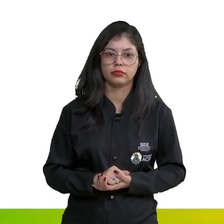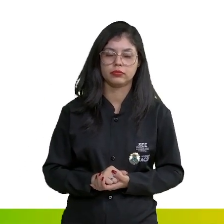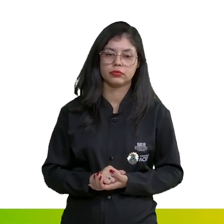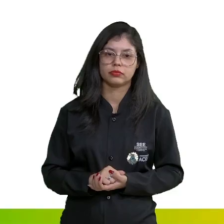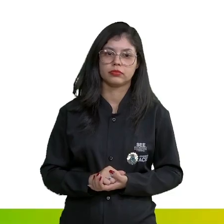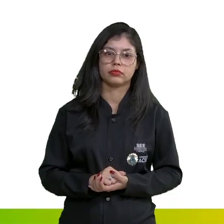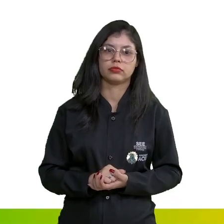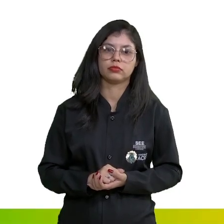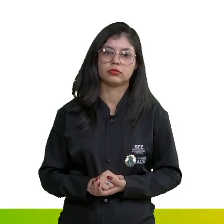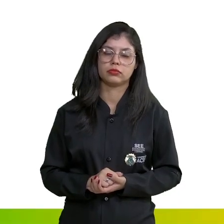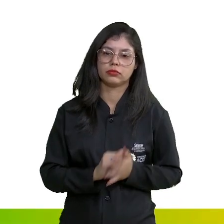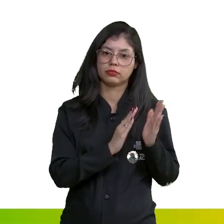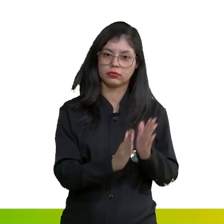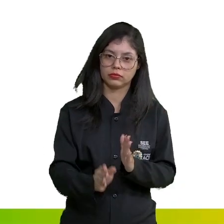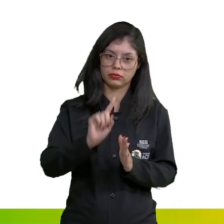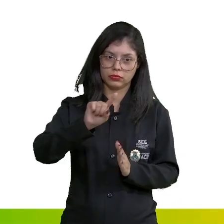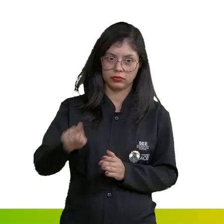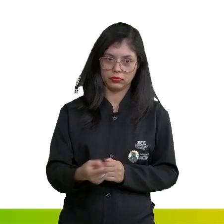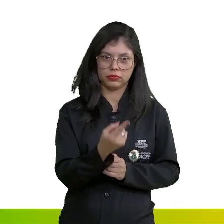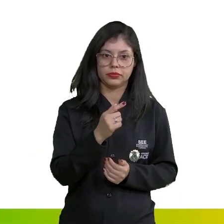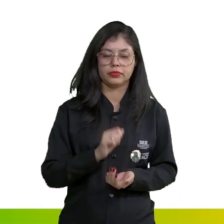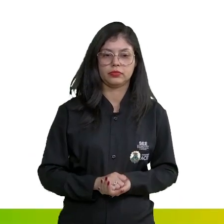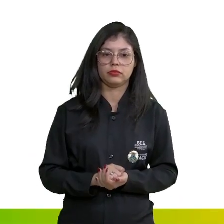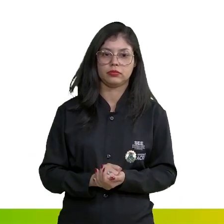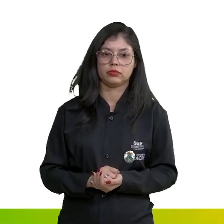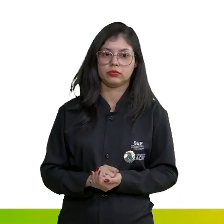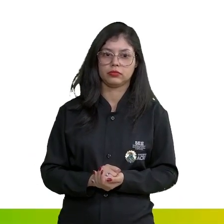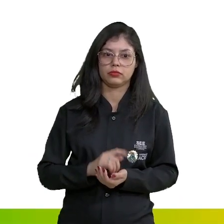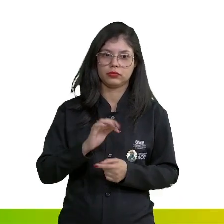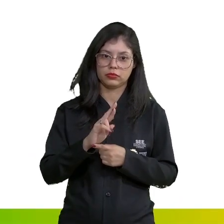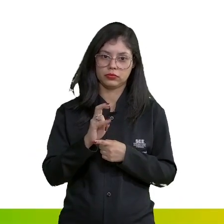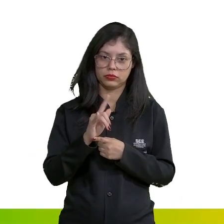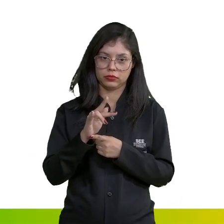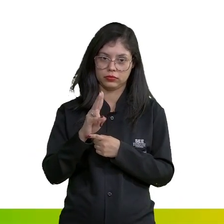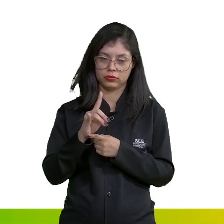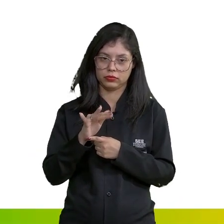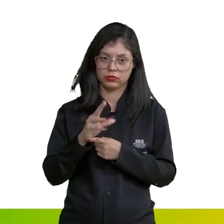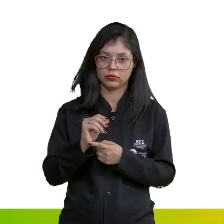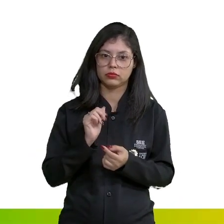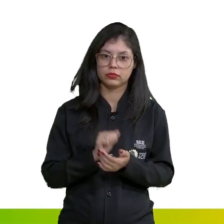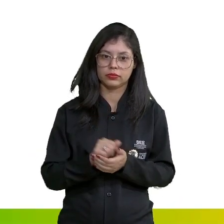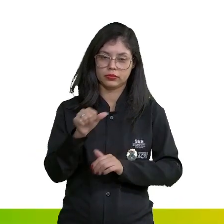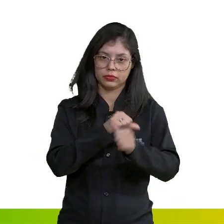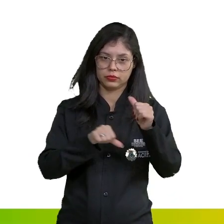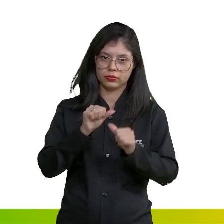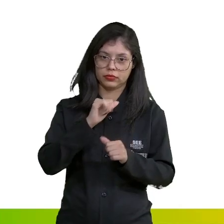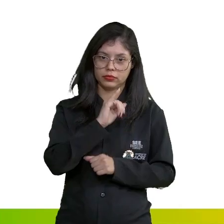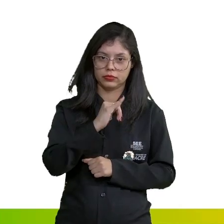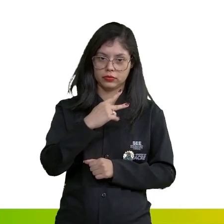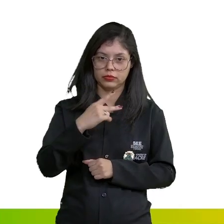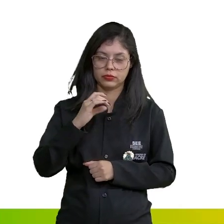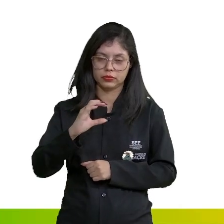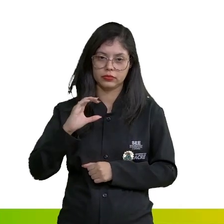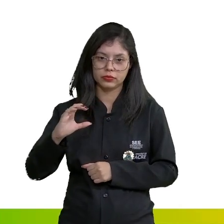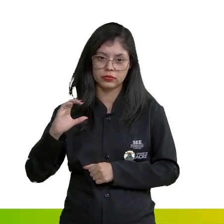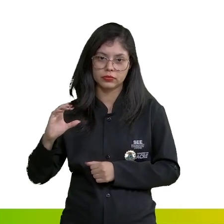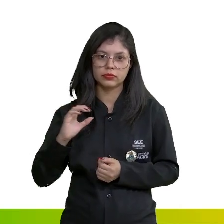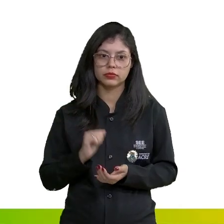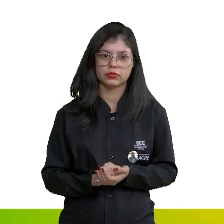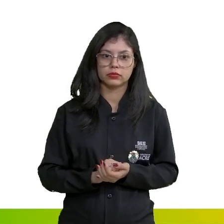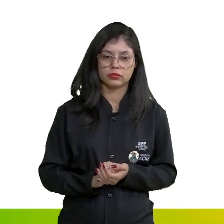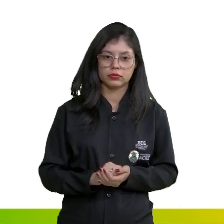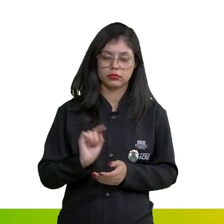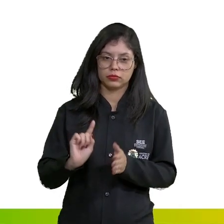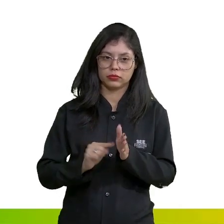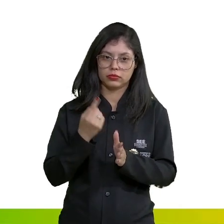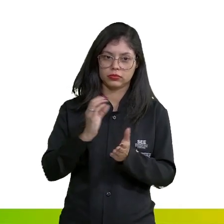ppm, que é partes por milhões. O painel intergovernamental sobre mudanças climáticas, IPCC, é